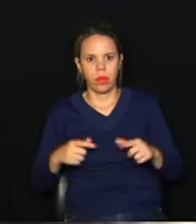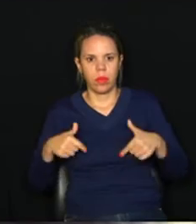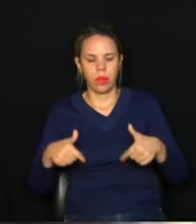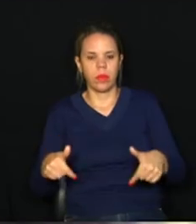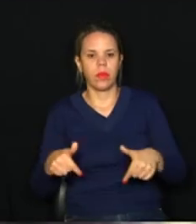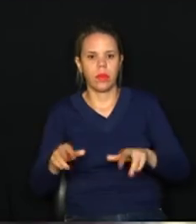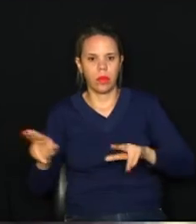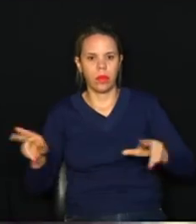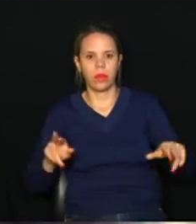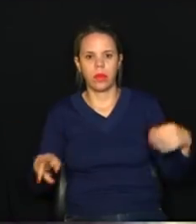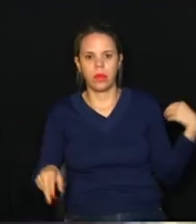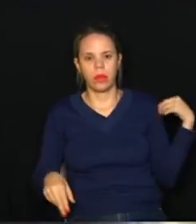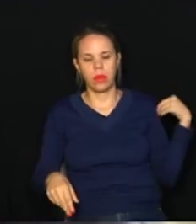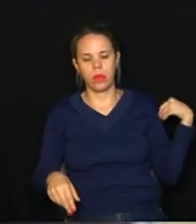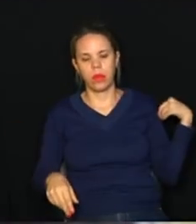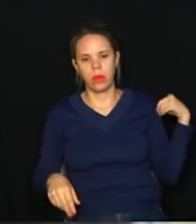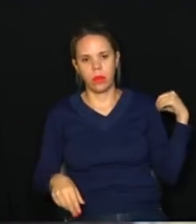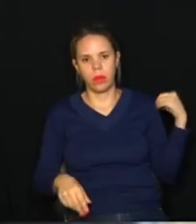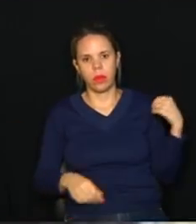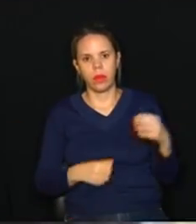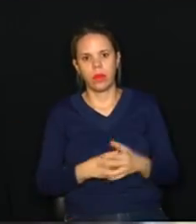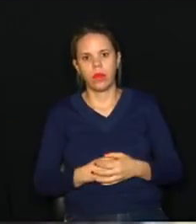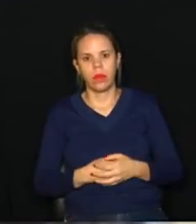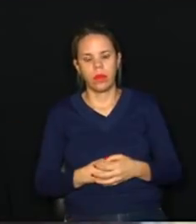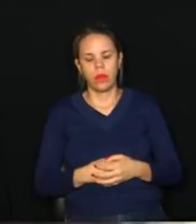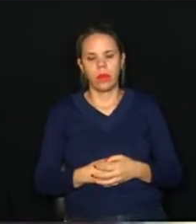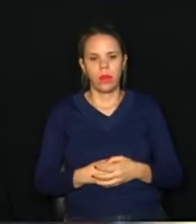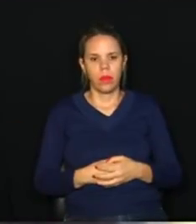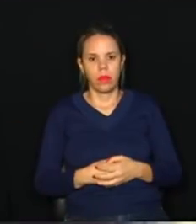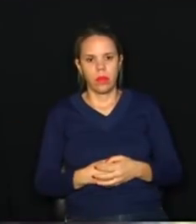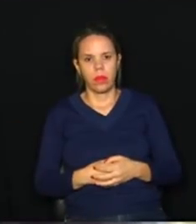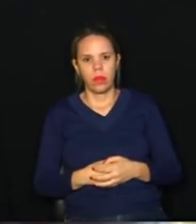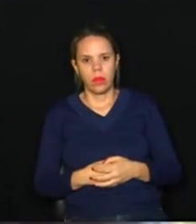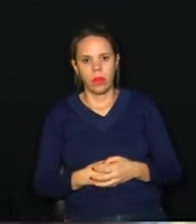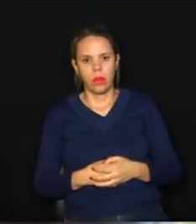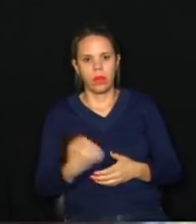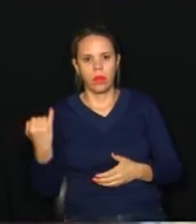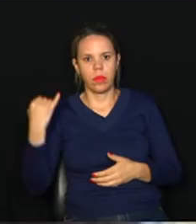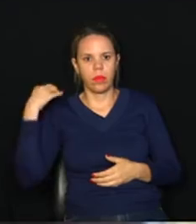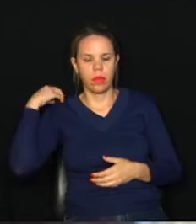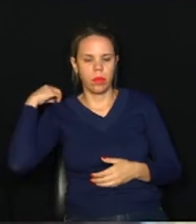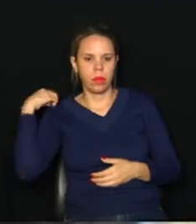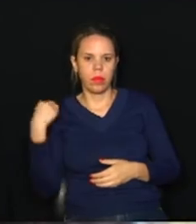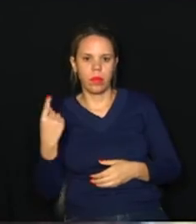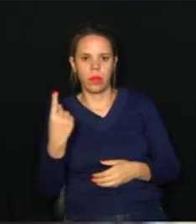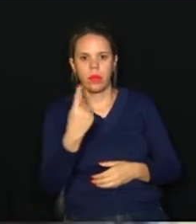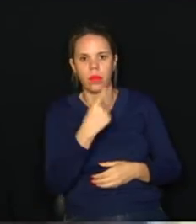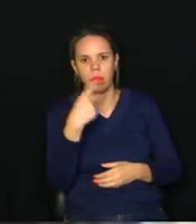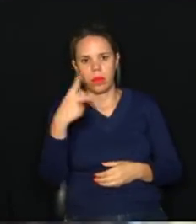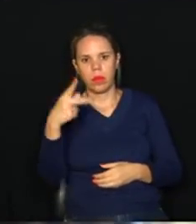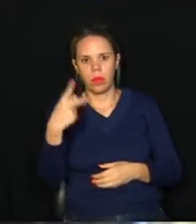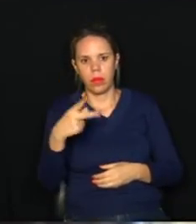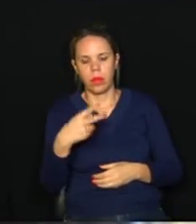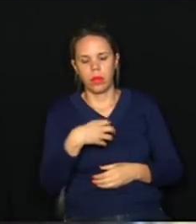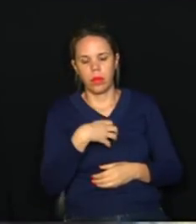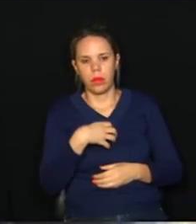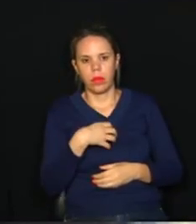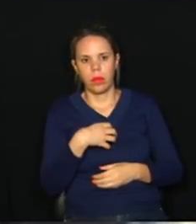atuações distintas, são completamente diferentes e são importantes cada um na sua